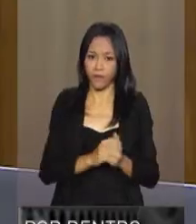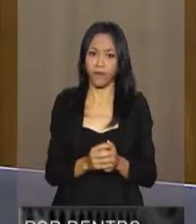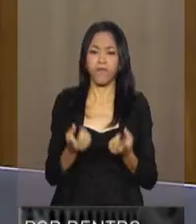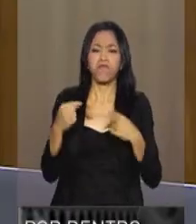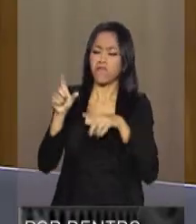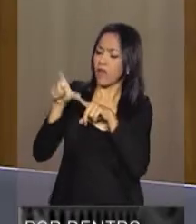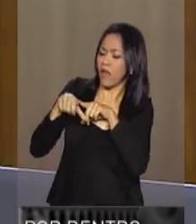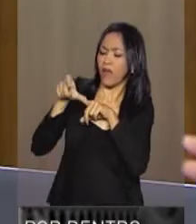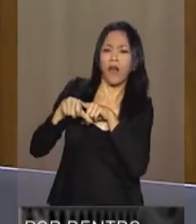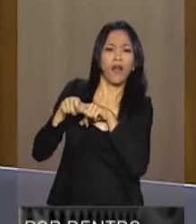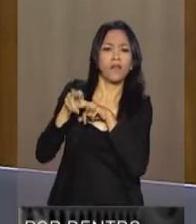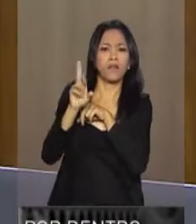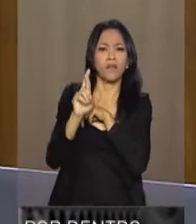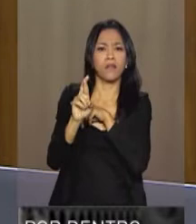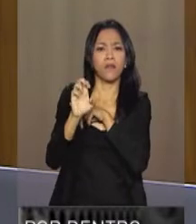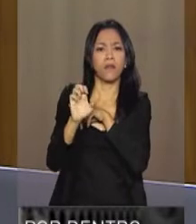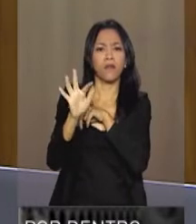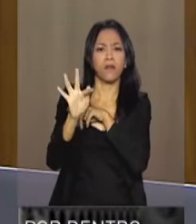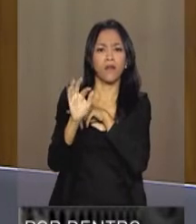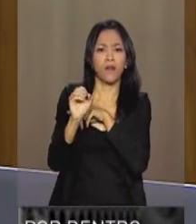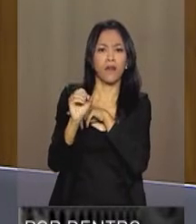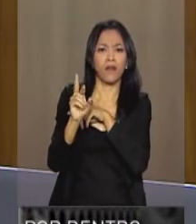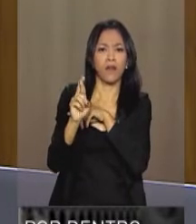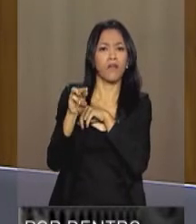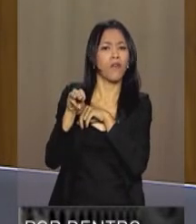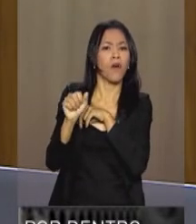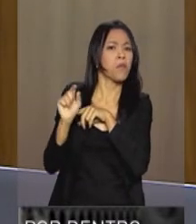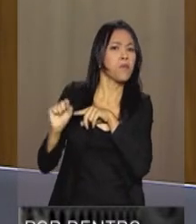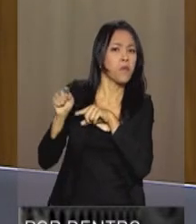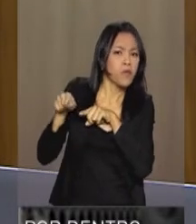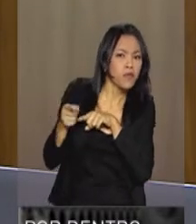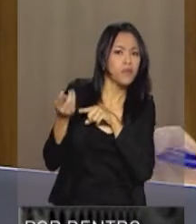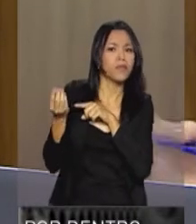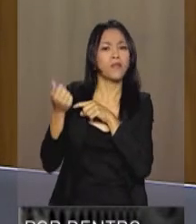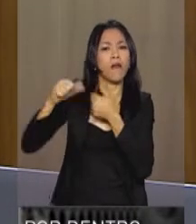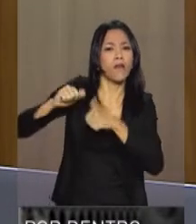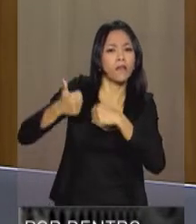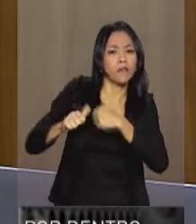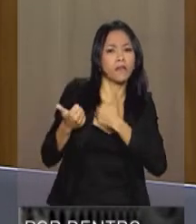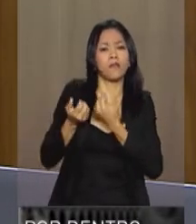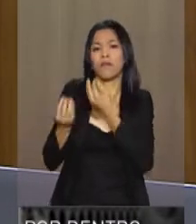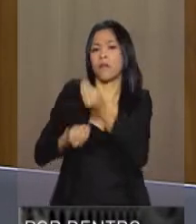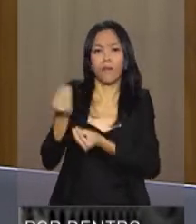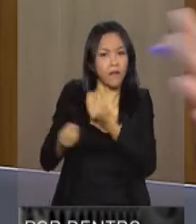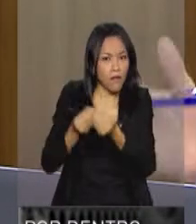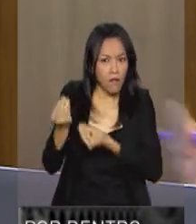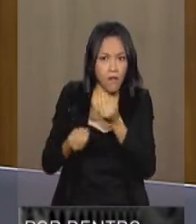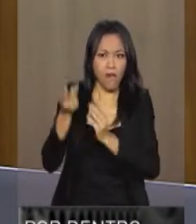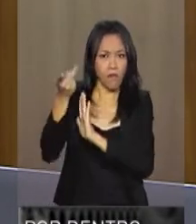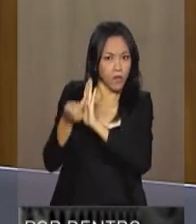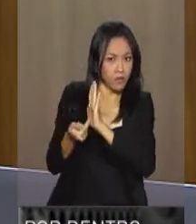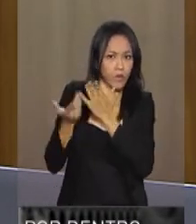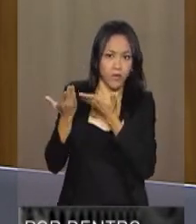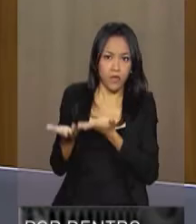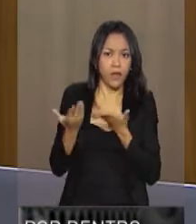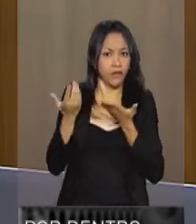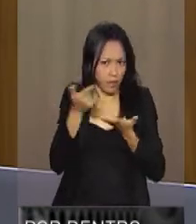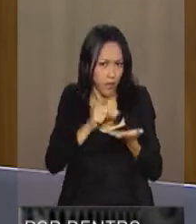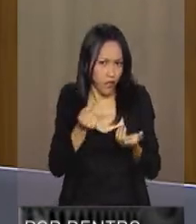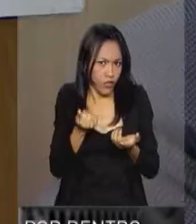reforma nec balanço que se pode fazer desta iniciativa enfim como está sendo a condução desse programa recursos para atender toda essa